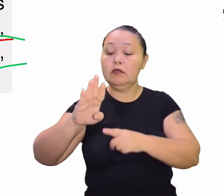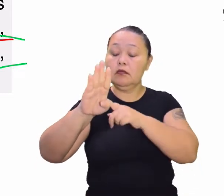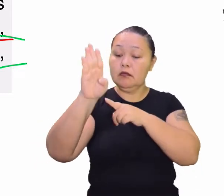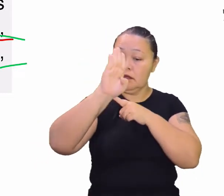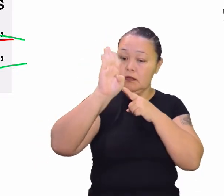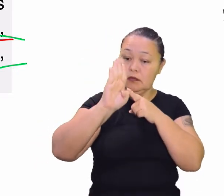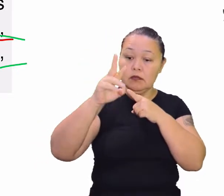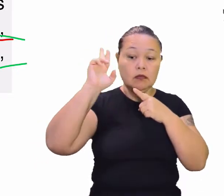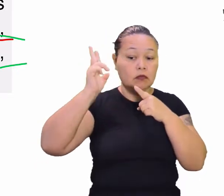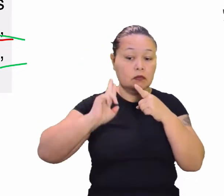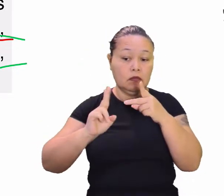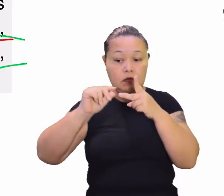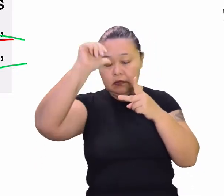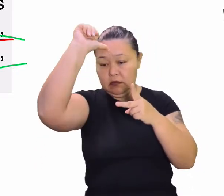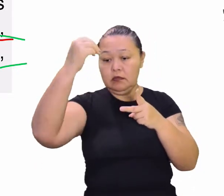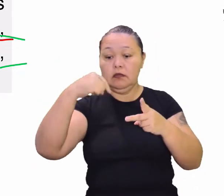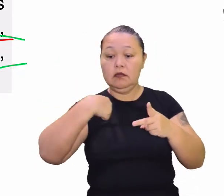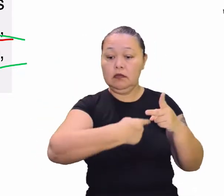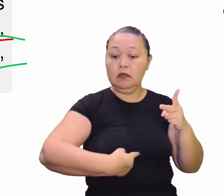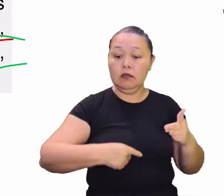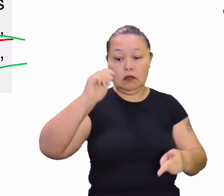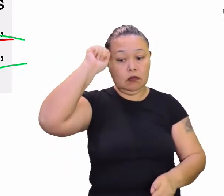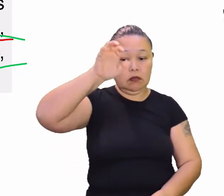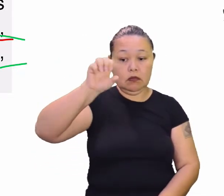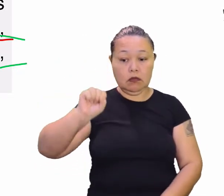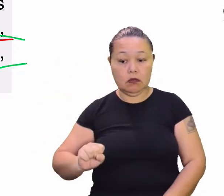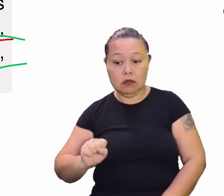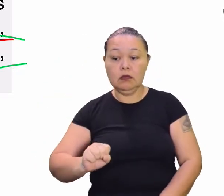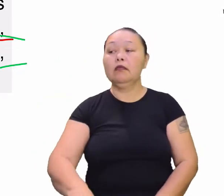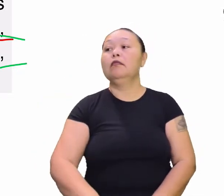Brasil, Rússia, Índia, China e África do Sul.